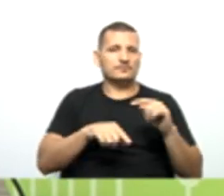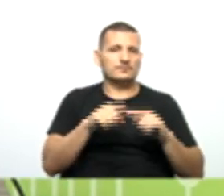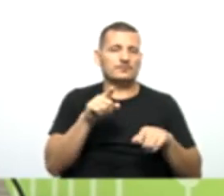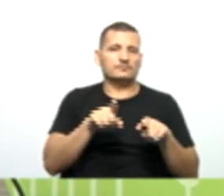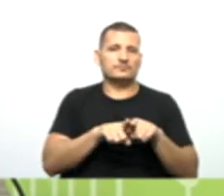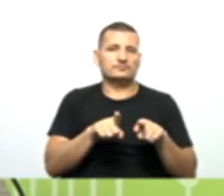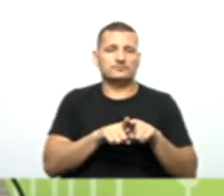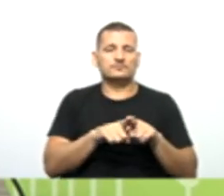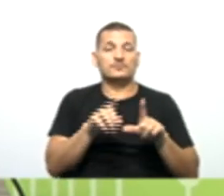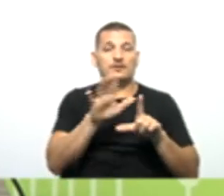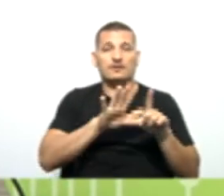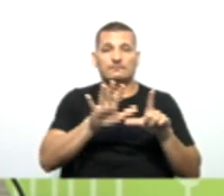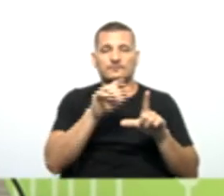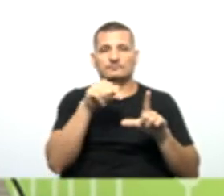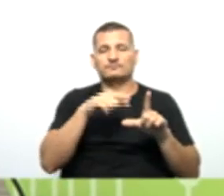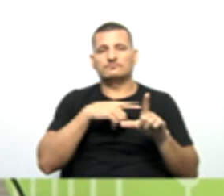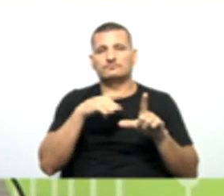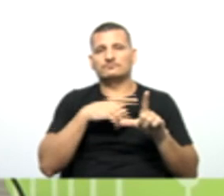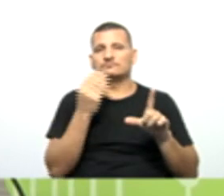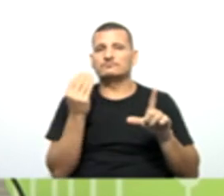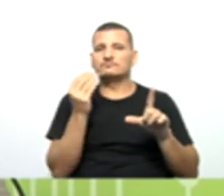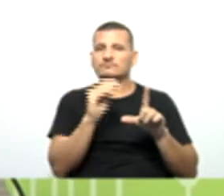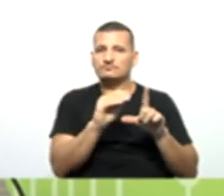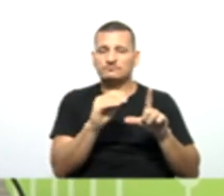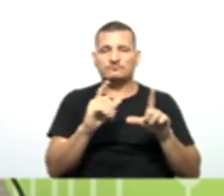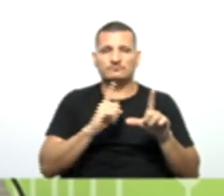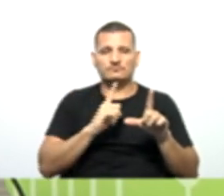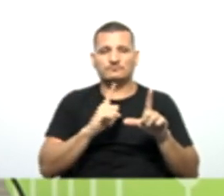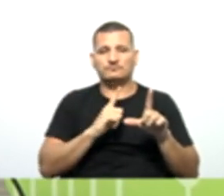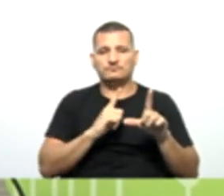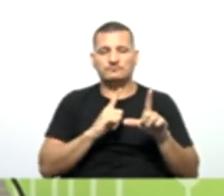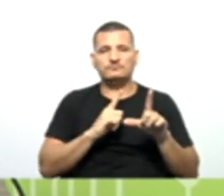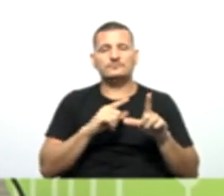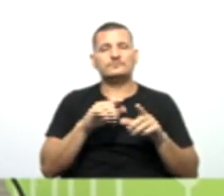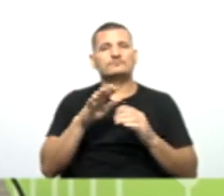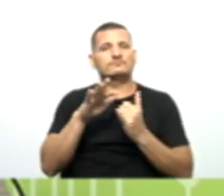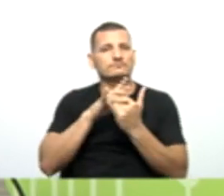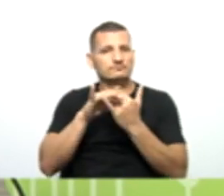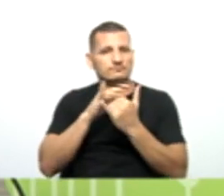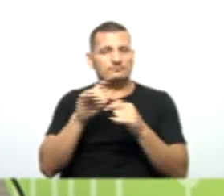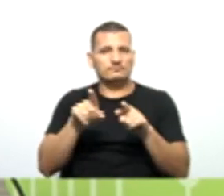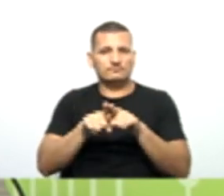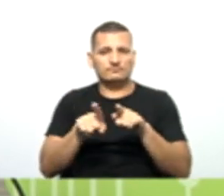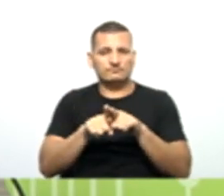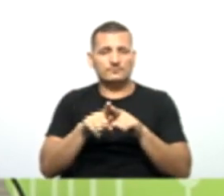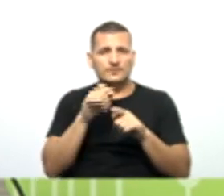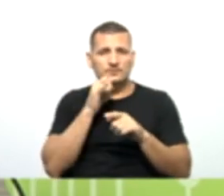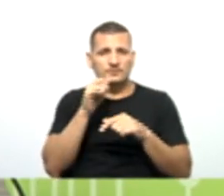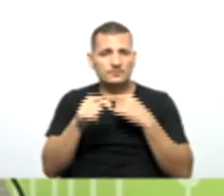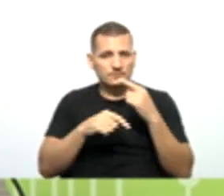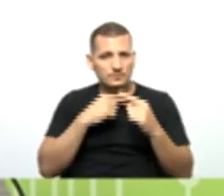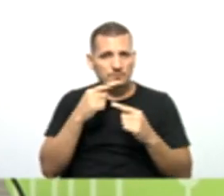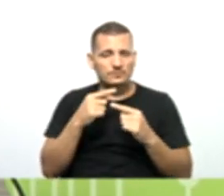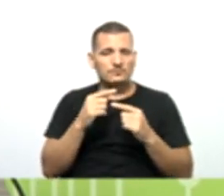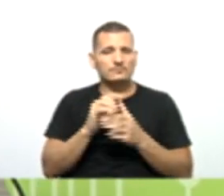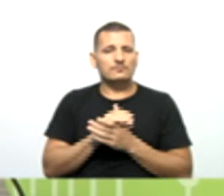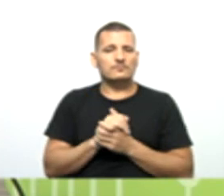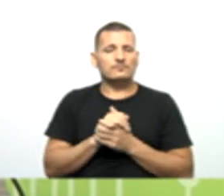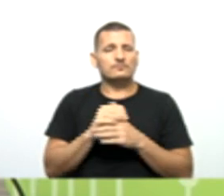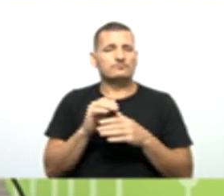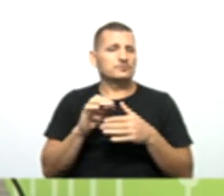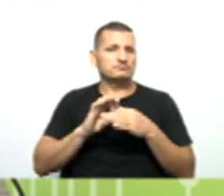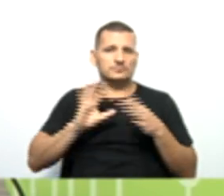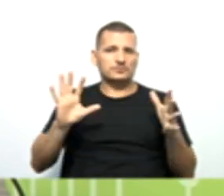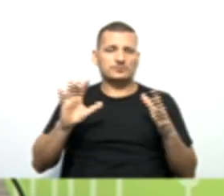para vocês no ABA, o Ambiente Virtual de Aprendizado, e também no YouTube. E quaisquer dúvidas que vocês tenham, a gente está à